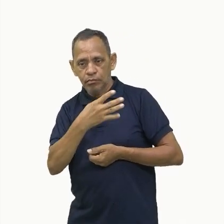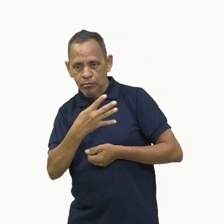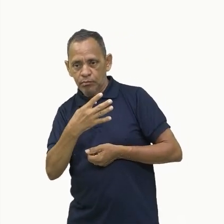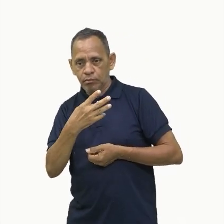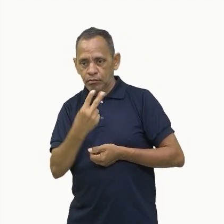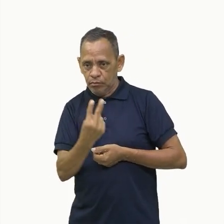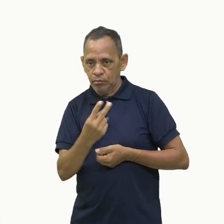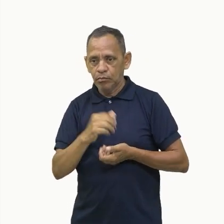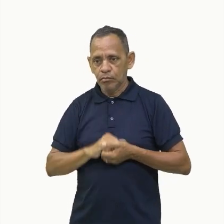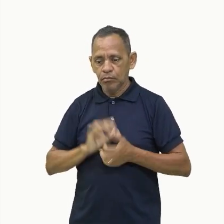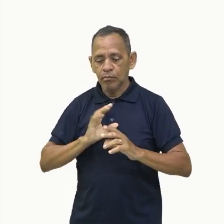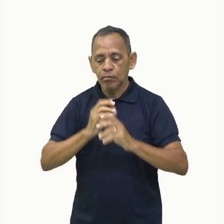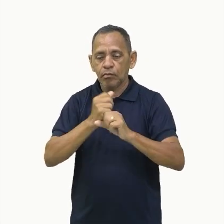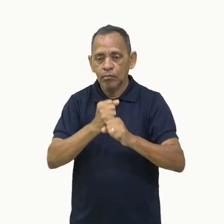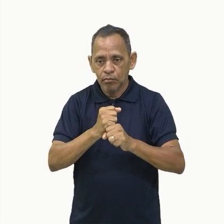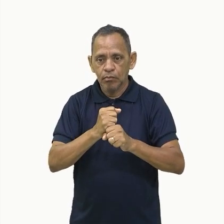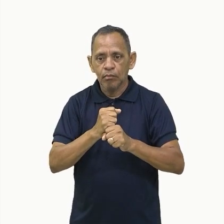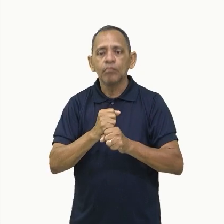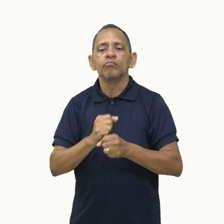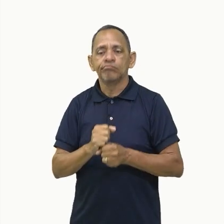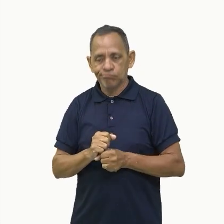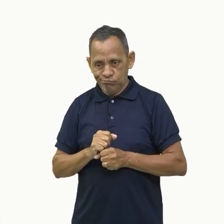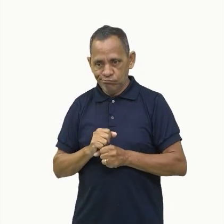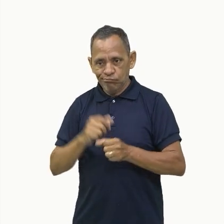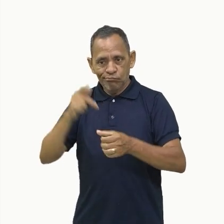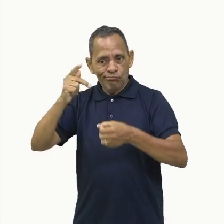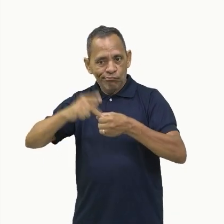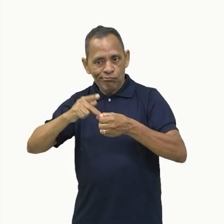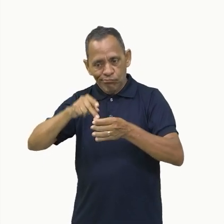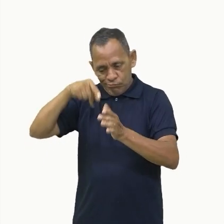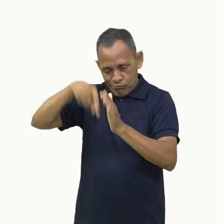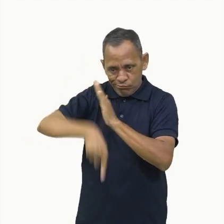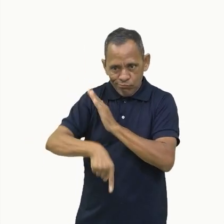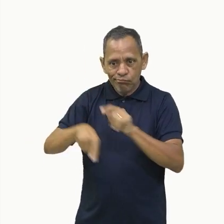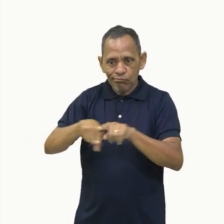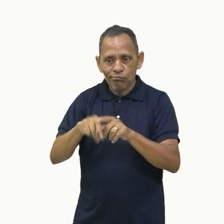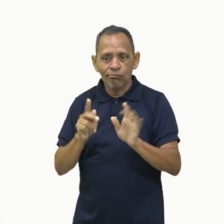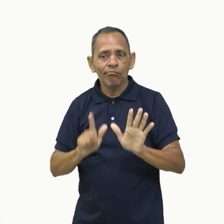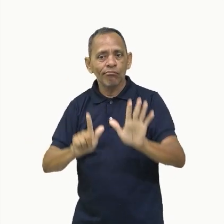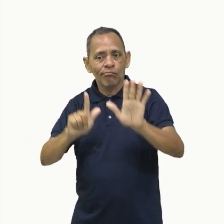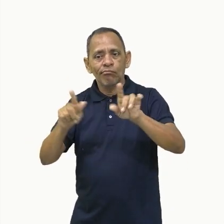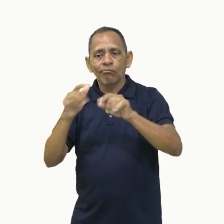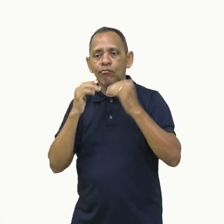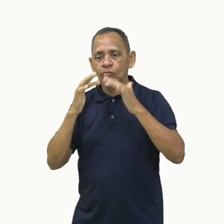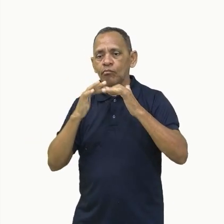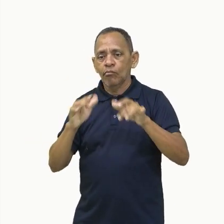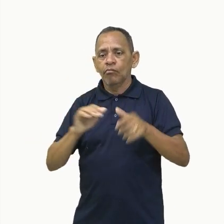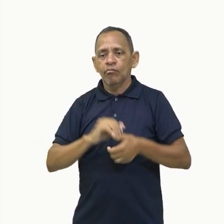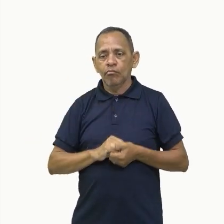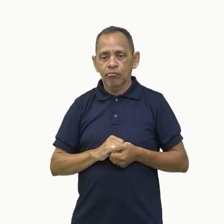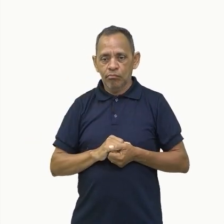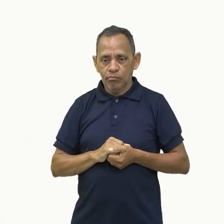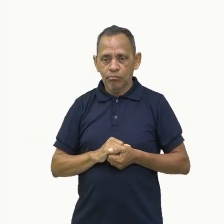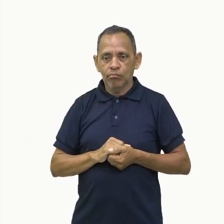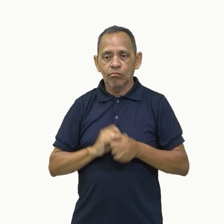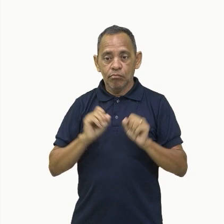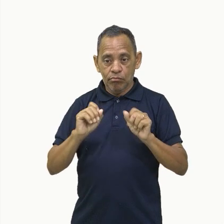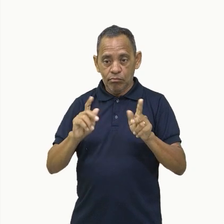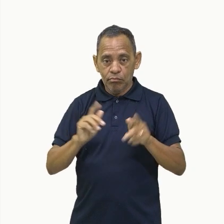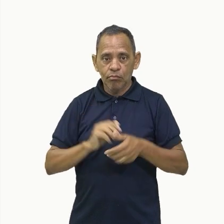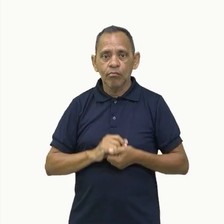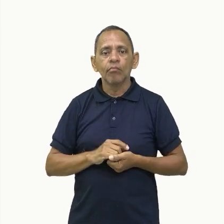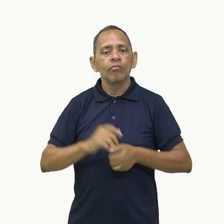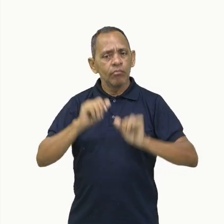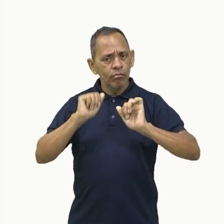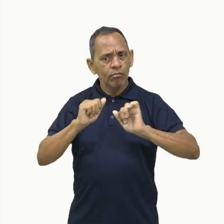4.542, somando tanto a extração do petróleo quanto a do gás natural, ok, gente? Então, a gente